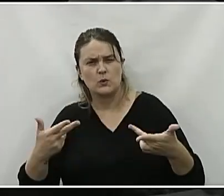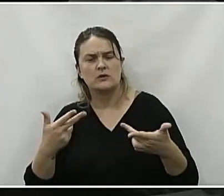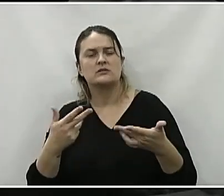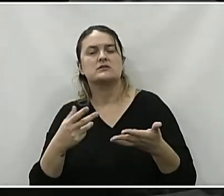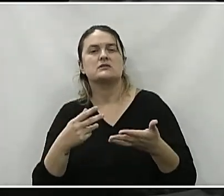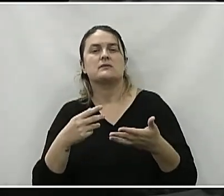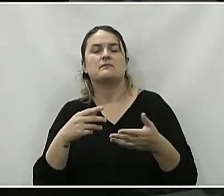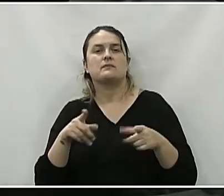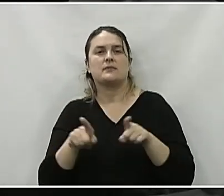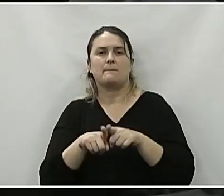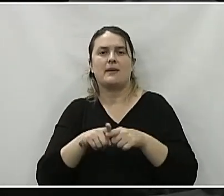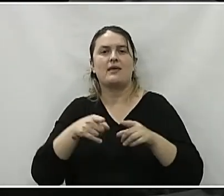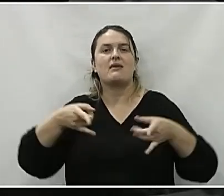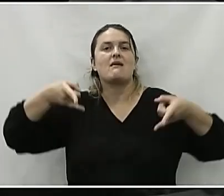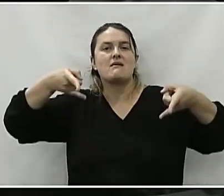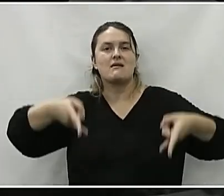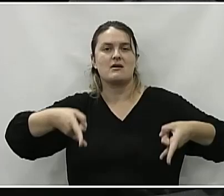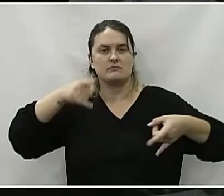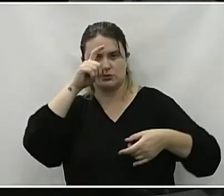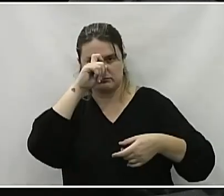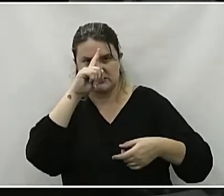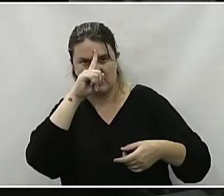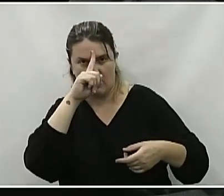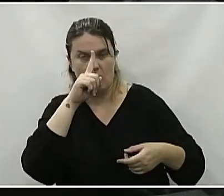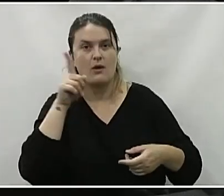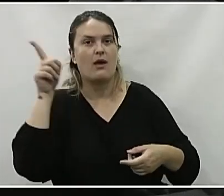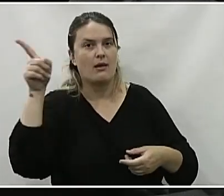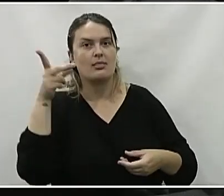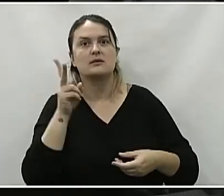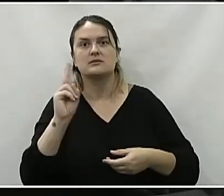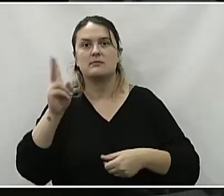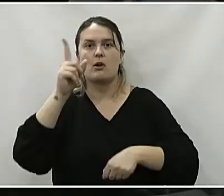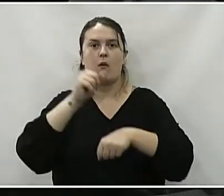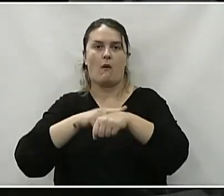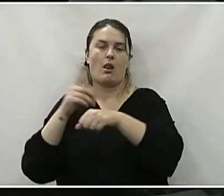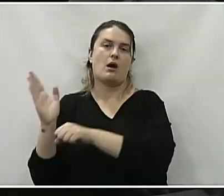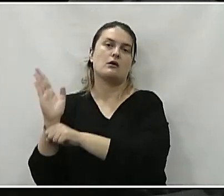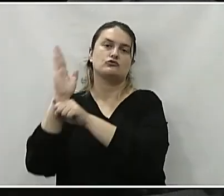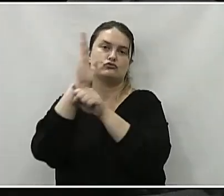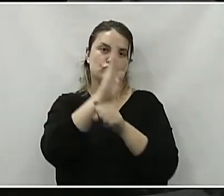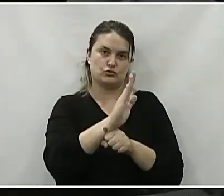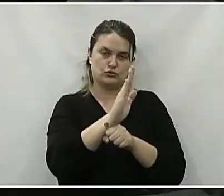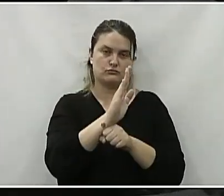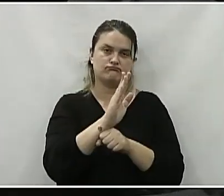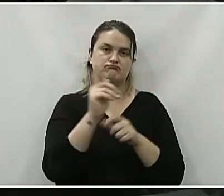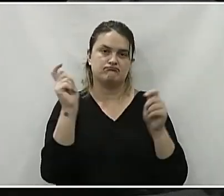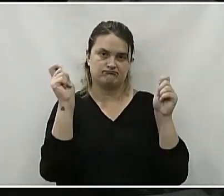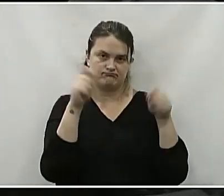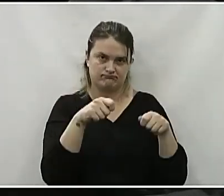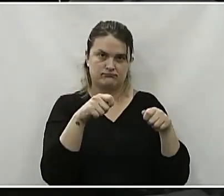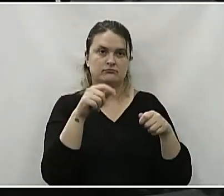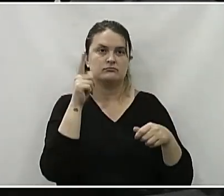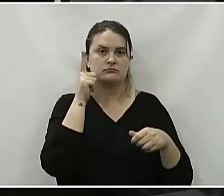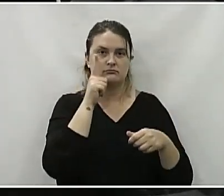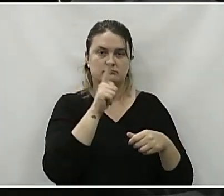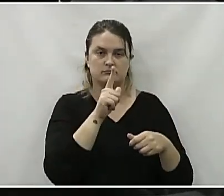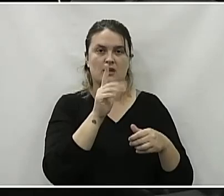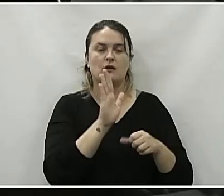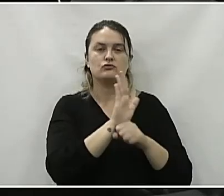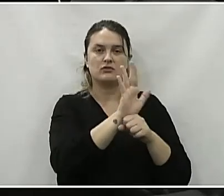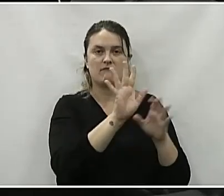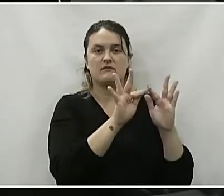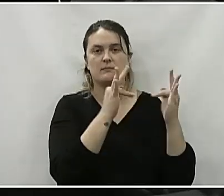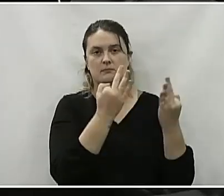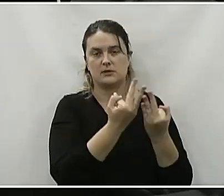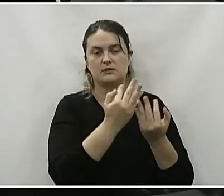ortopédicos, assim como cama hospitalar. Ela sempre de pronto nos auxiliou para que a gente pudesse dispor para essas famílias